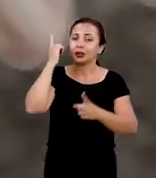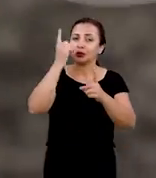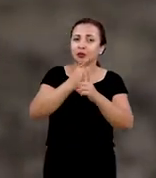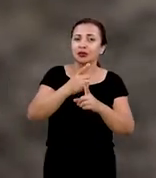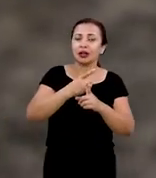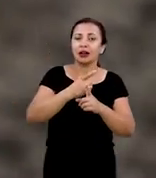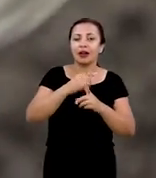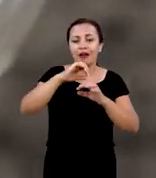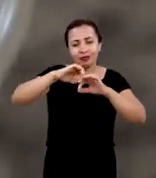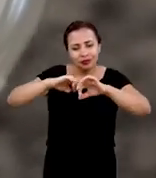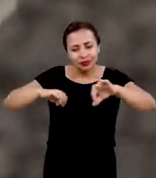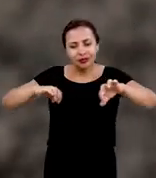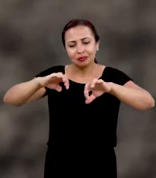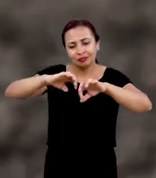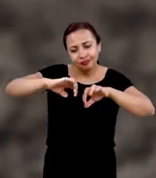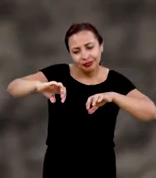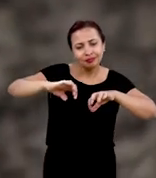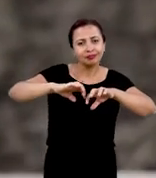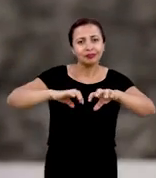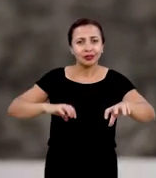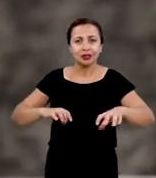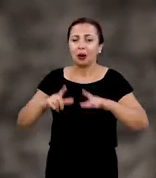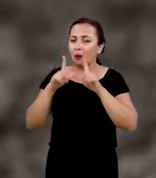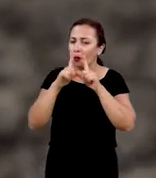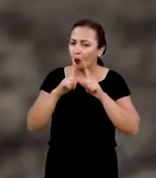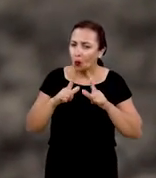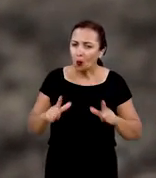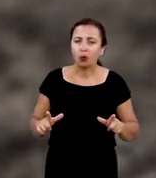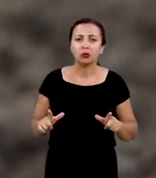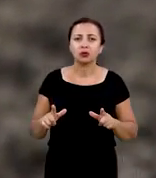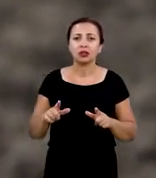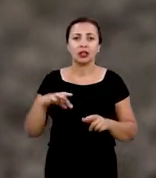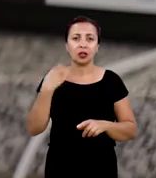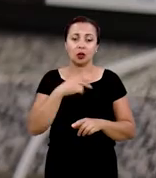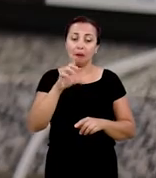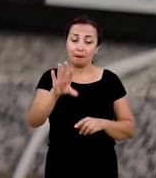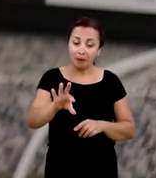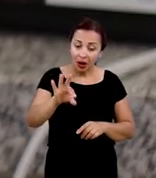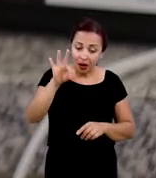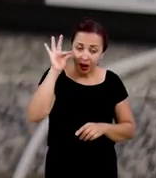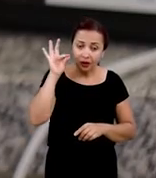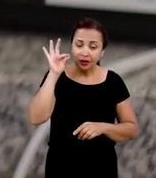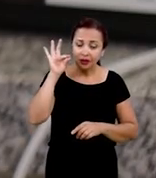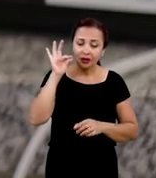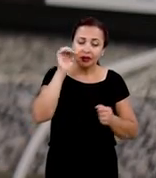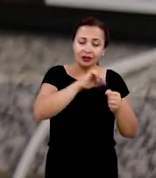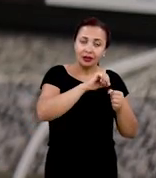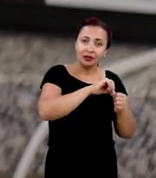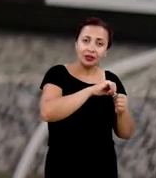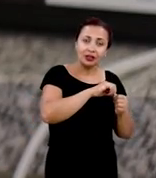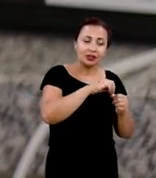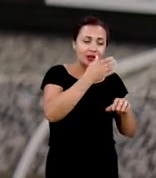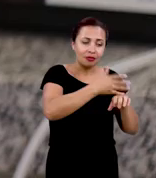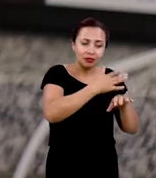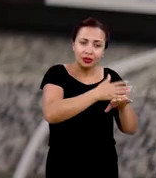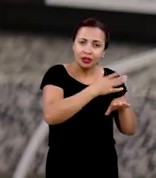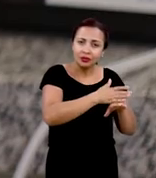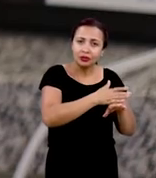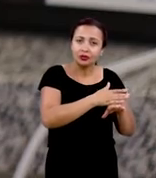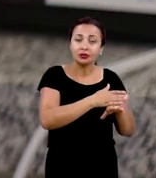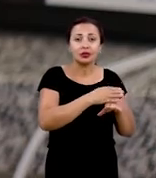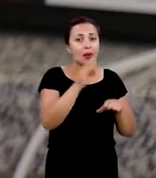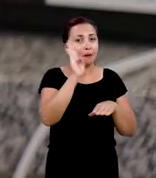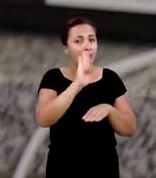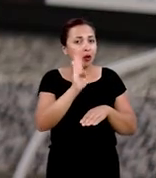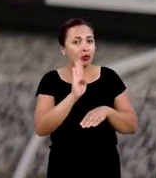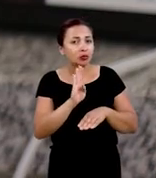essas substâncias isoladamente, ou seja, uma substância pura, e eu possa pegar essa substância pura e fazer os testes, né, de